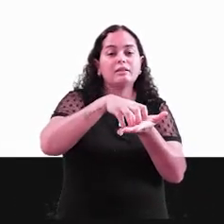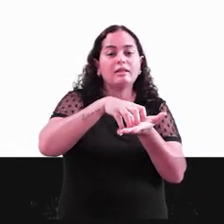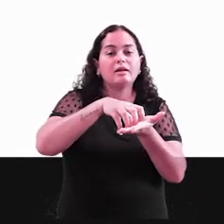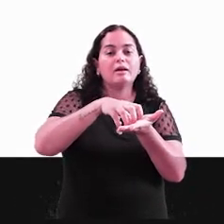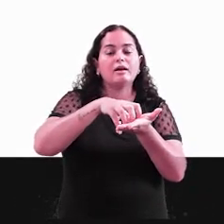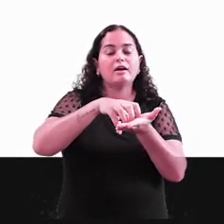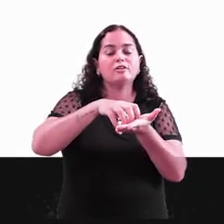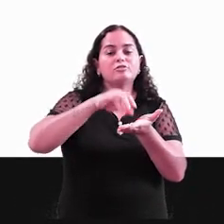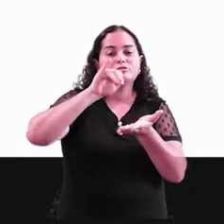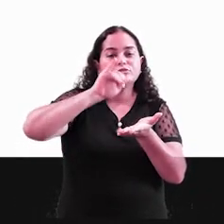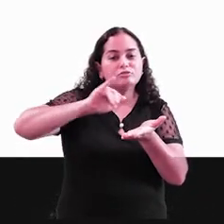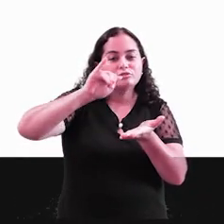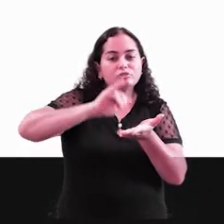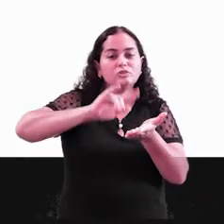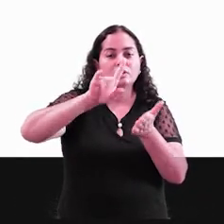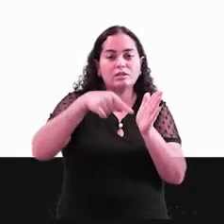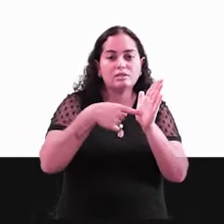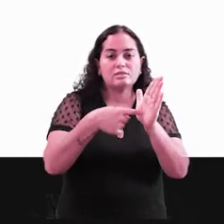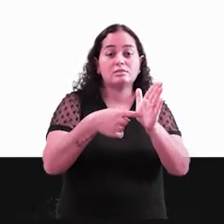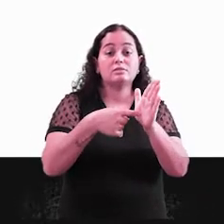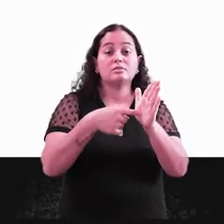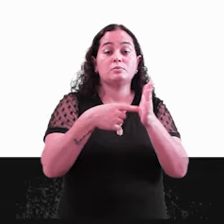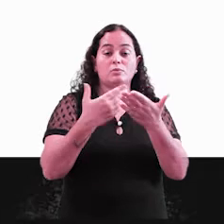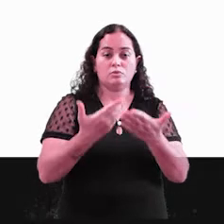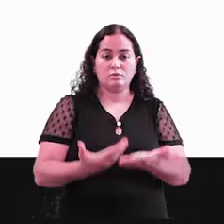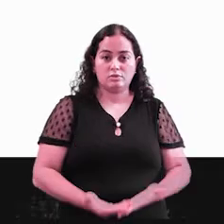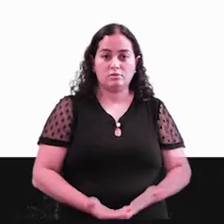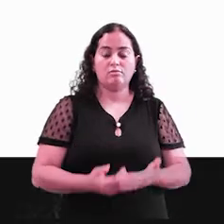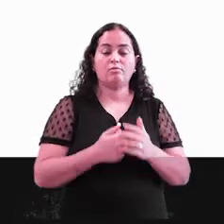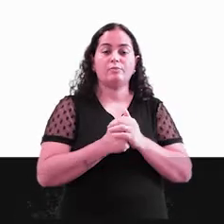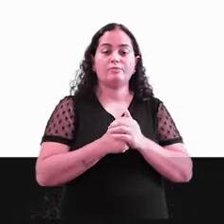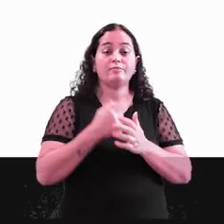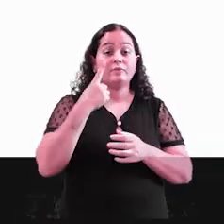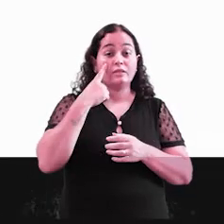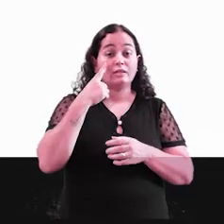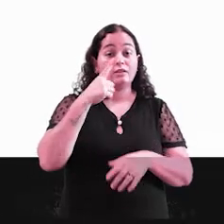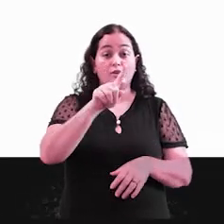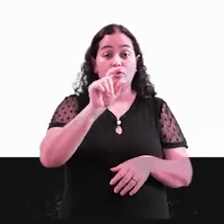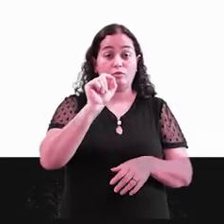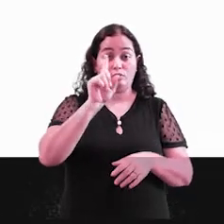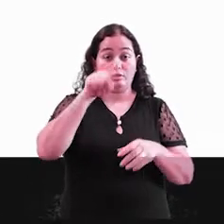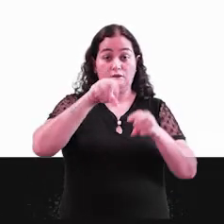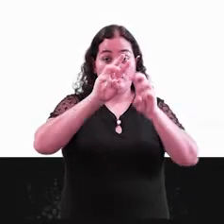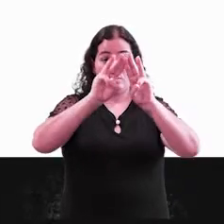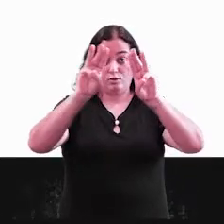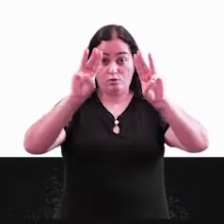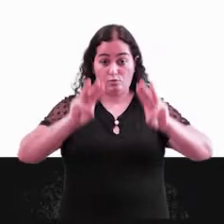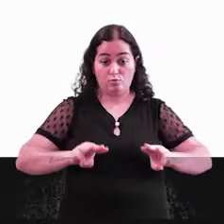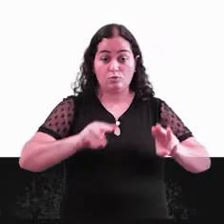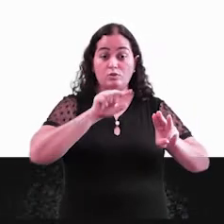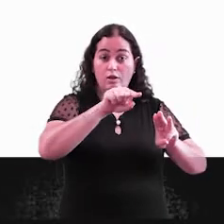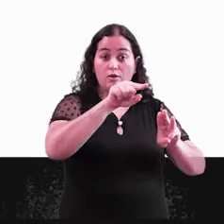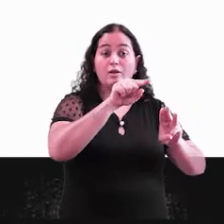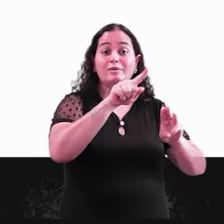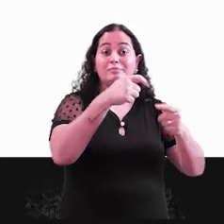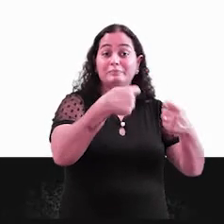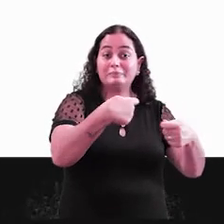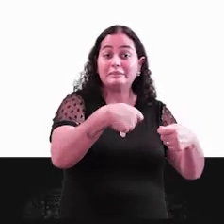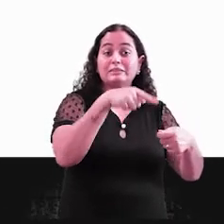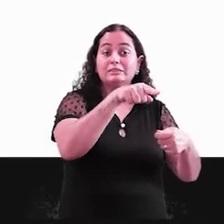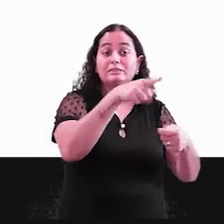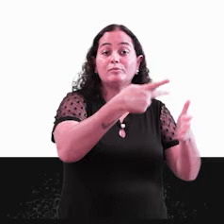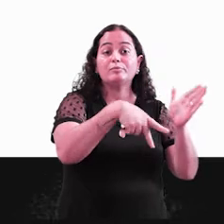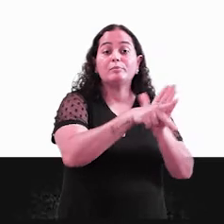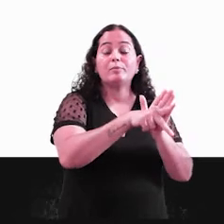discurso, na exposição, e considerando que o museu, ele tem que ser destinado para o público. Eu não tenho